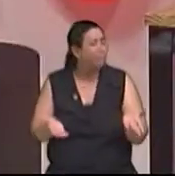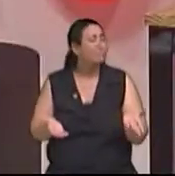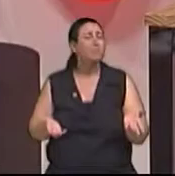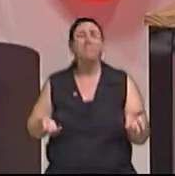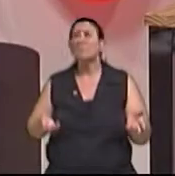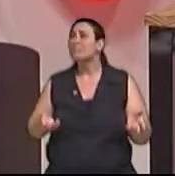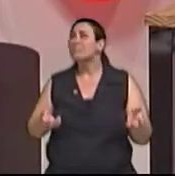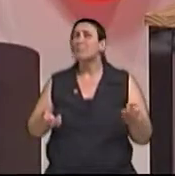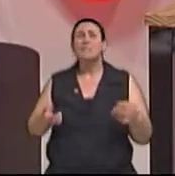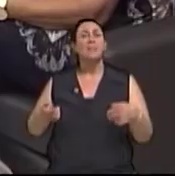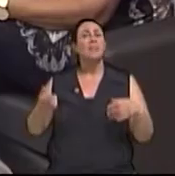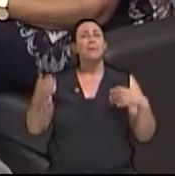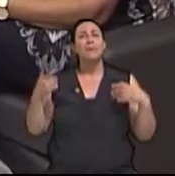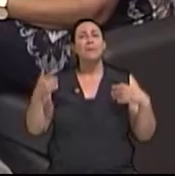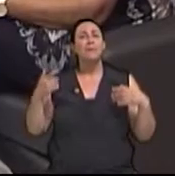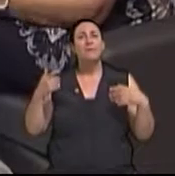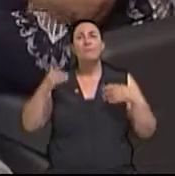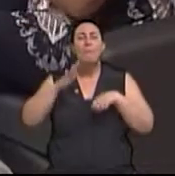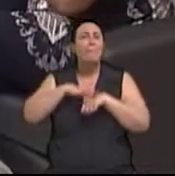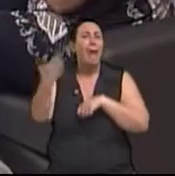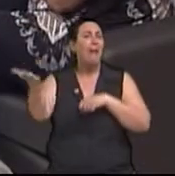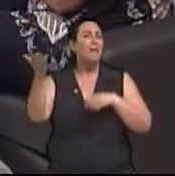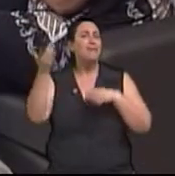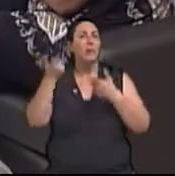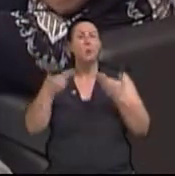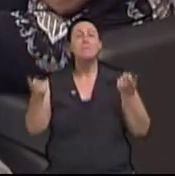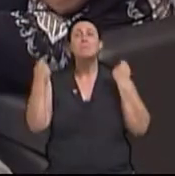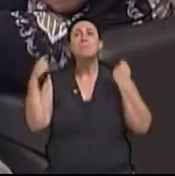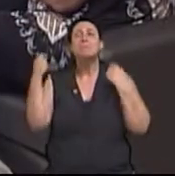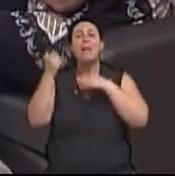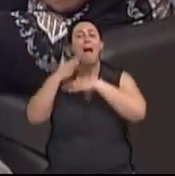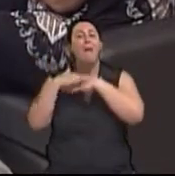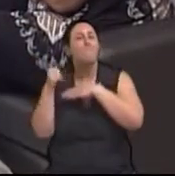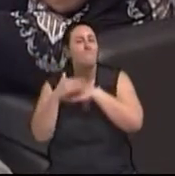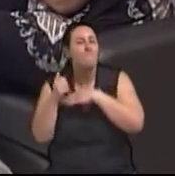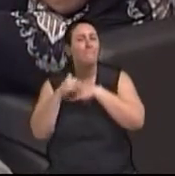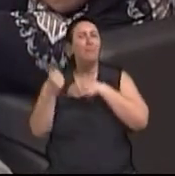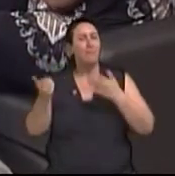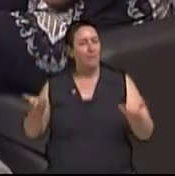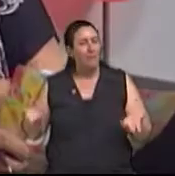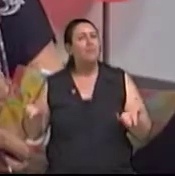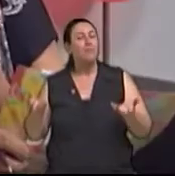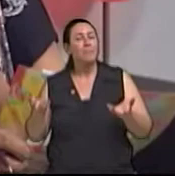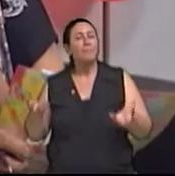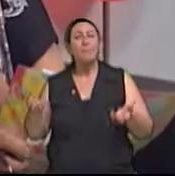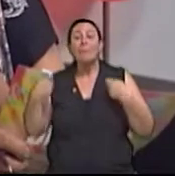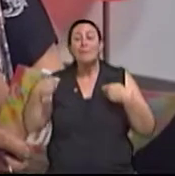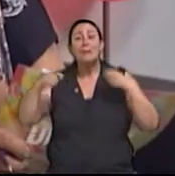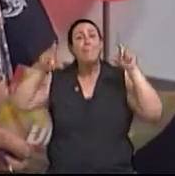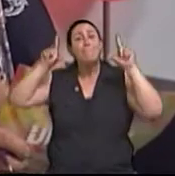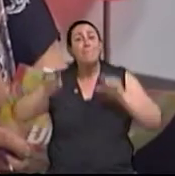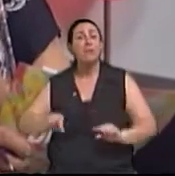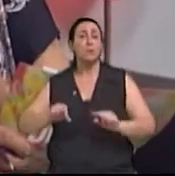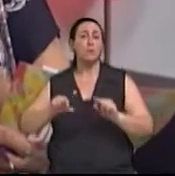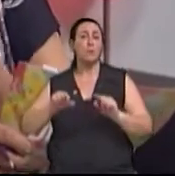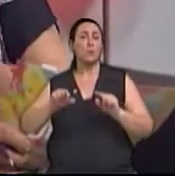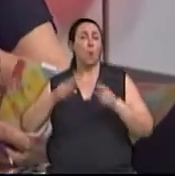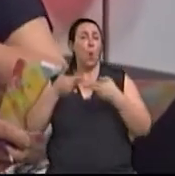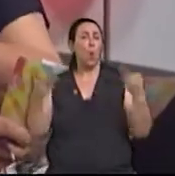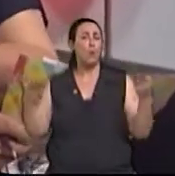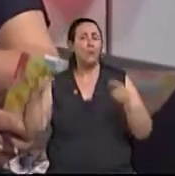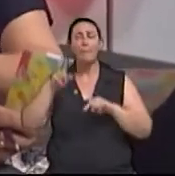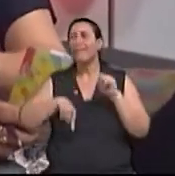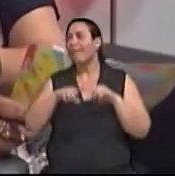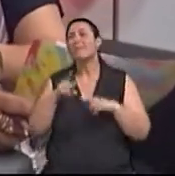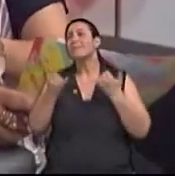mais em alta do que ser né do que dar o afeto talvez exatamente preciso de menos coisas materiais né aquela